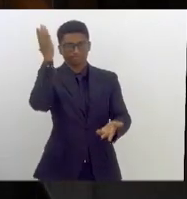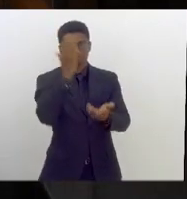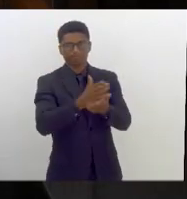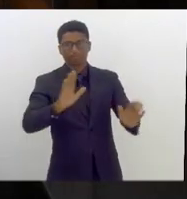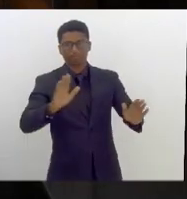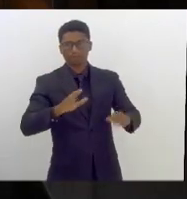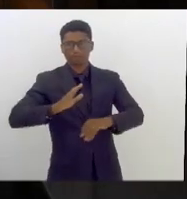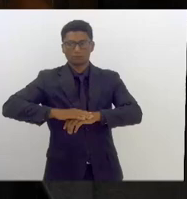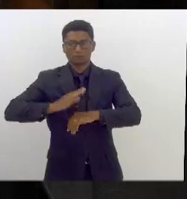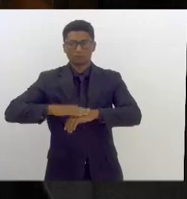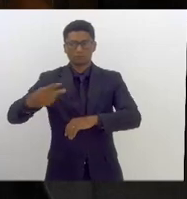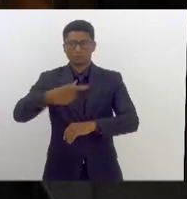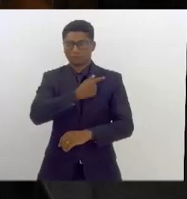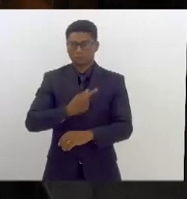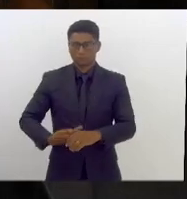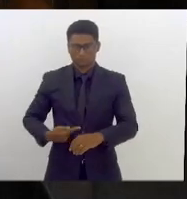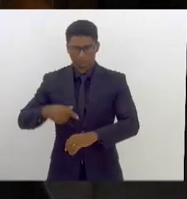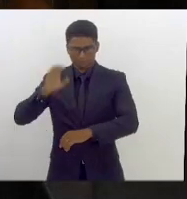serviços?